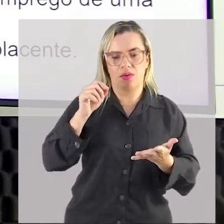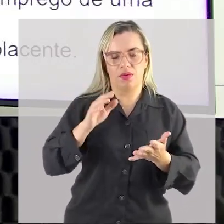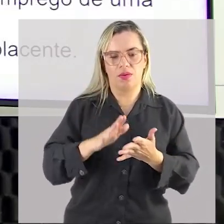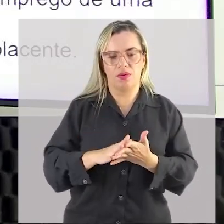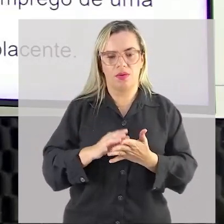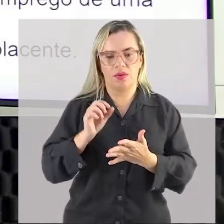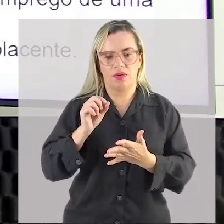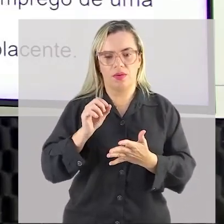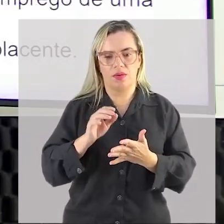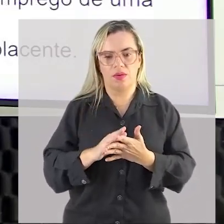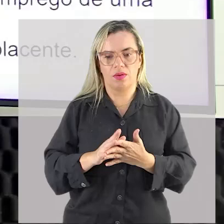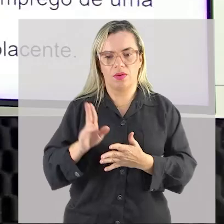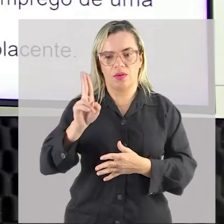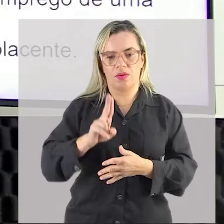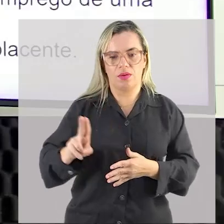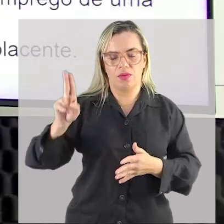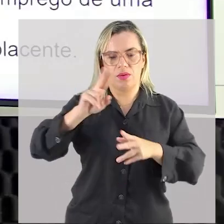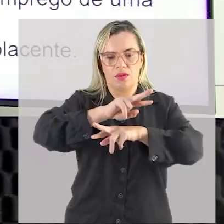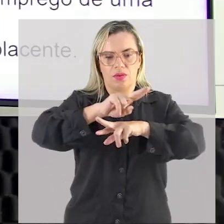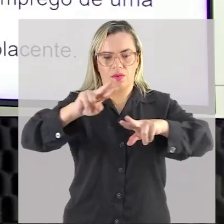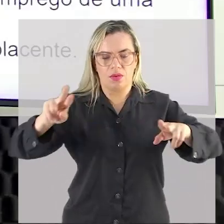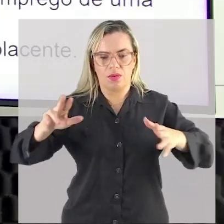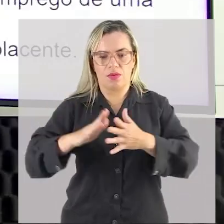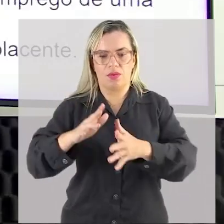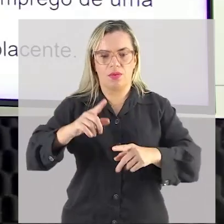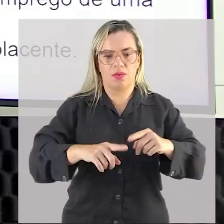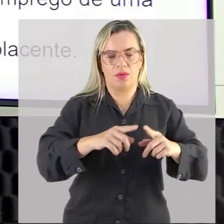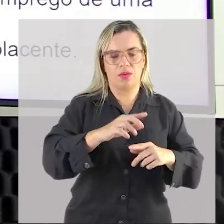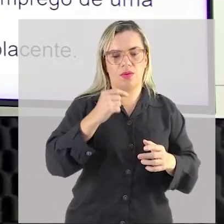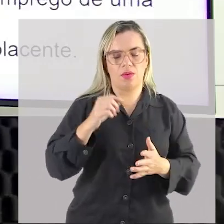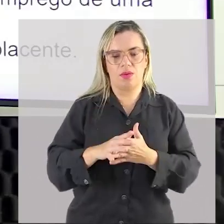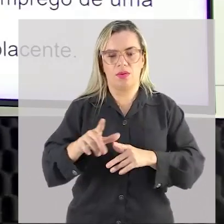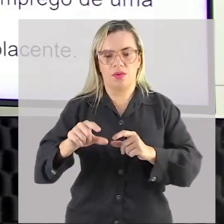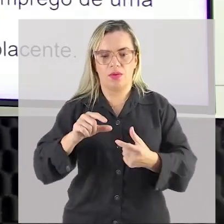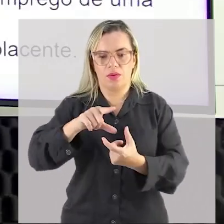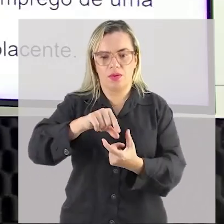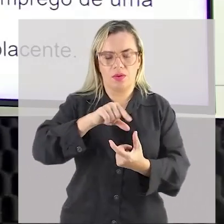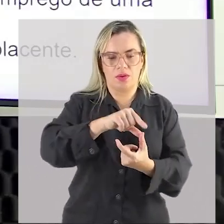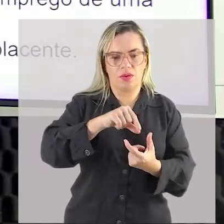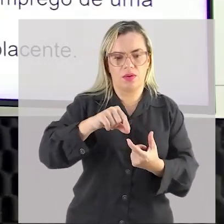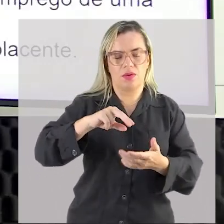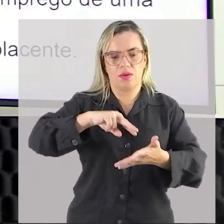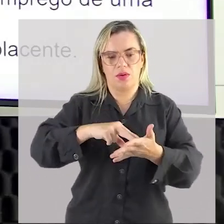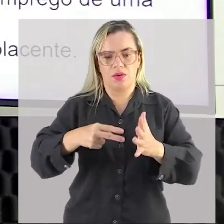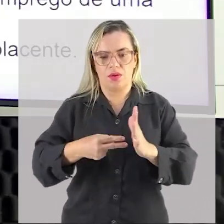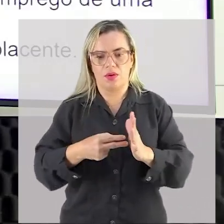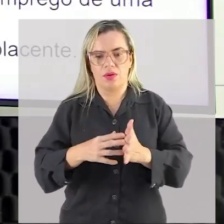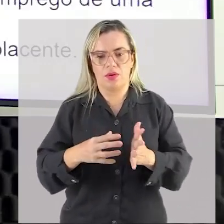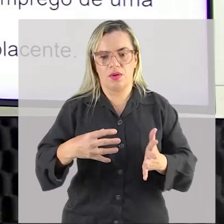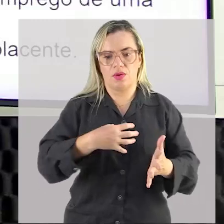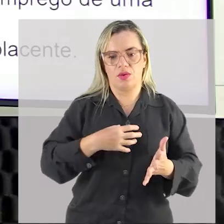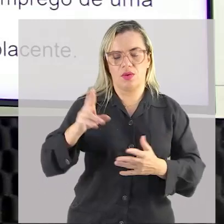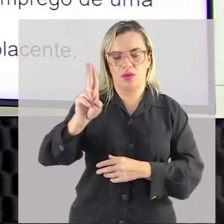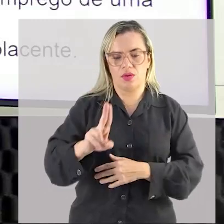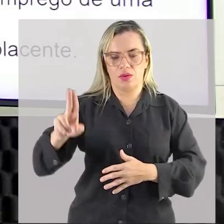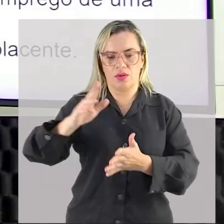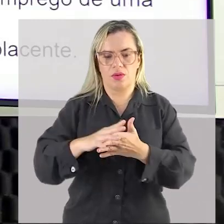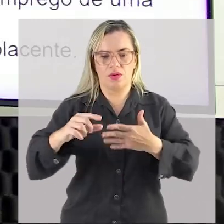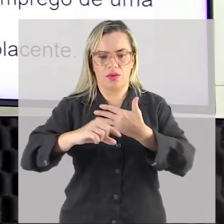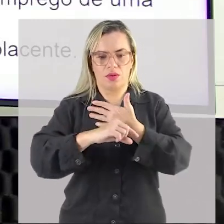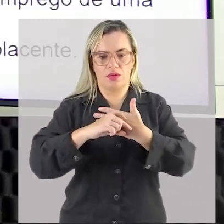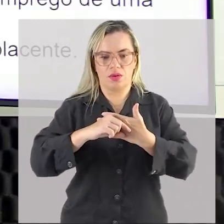para sustentar a argumentação são utilizados variados recursos a seleção léxicos semântica